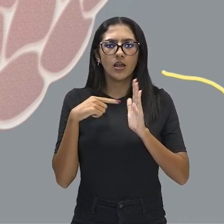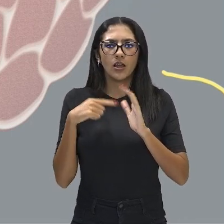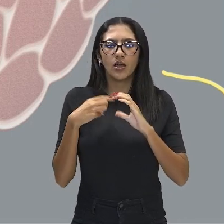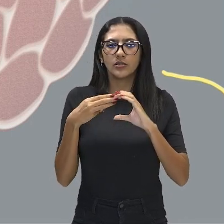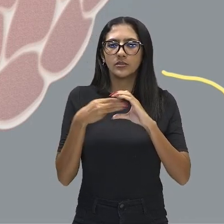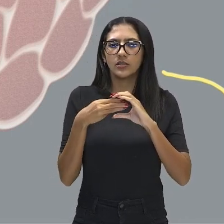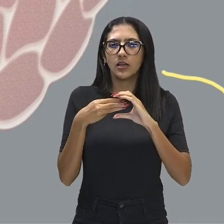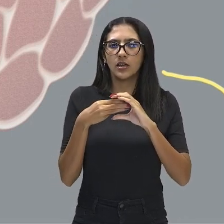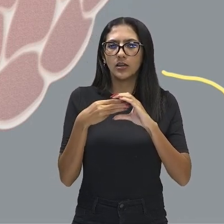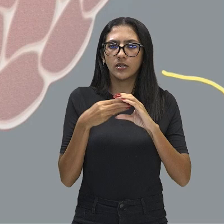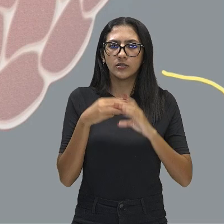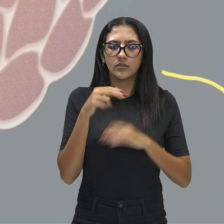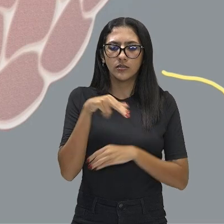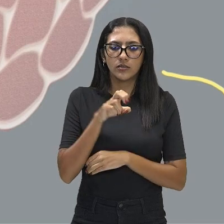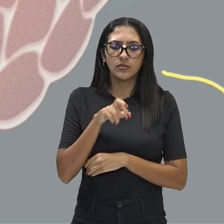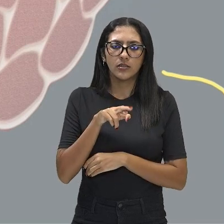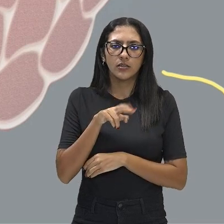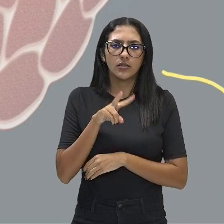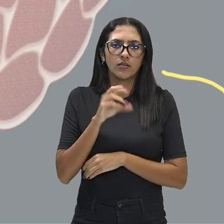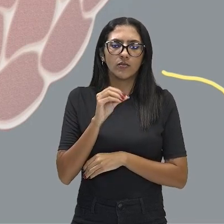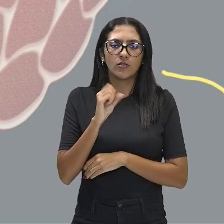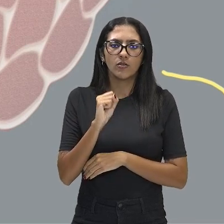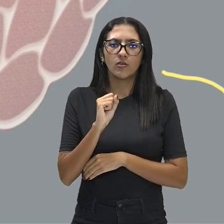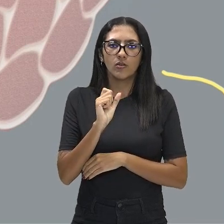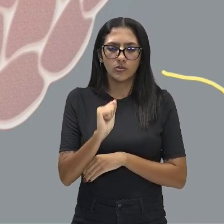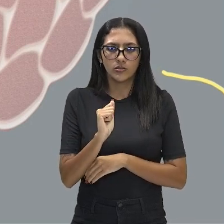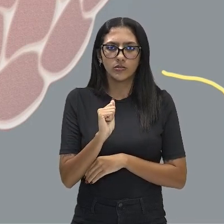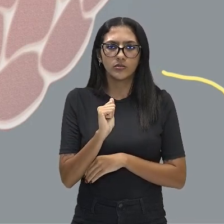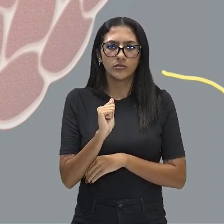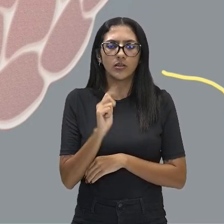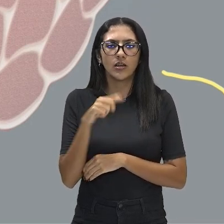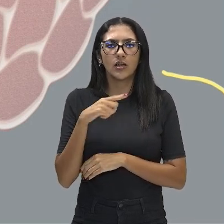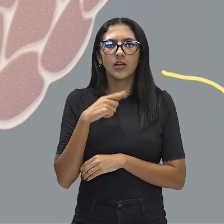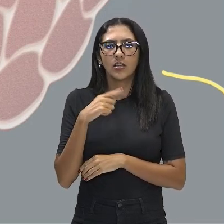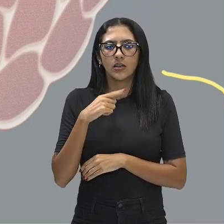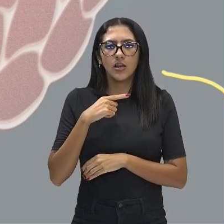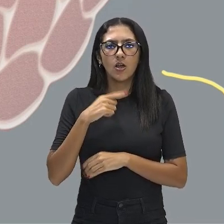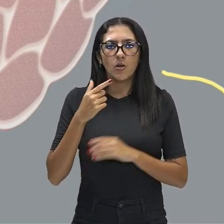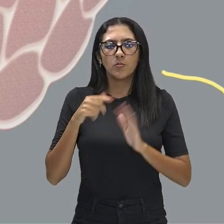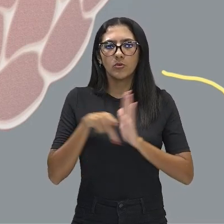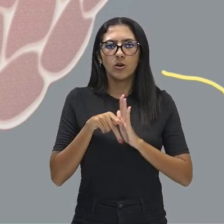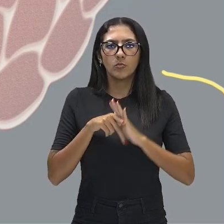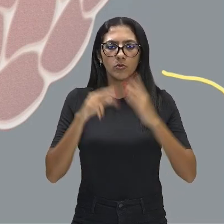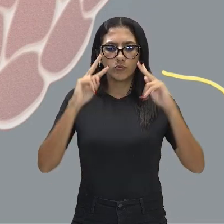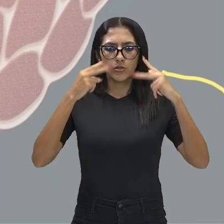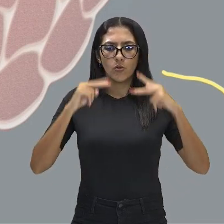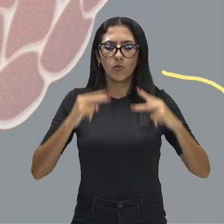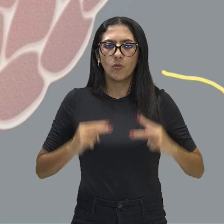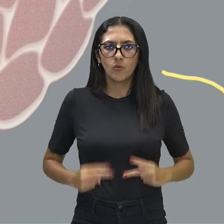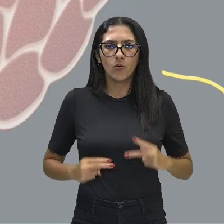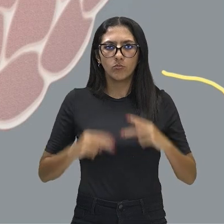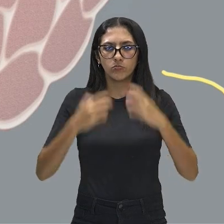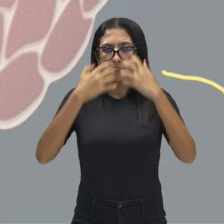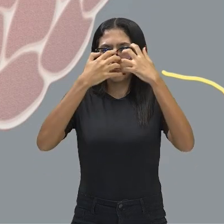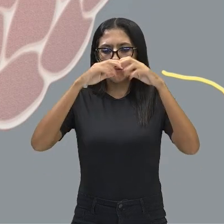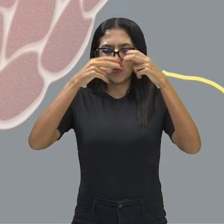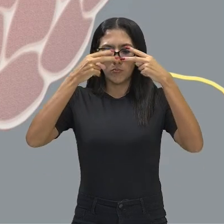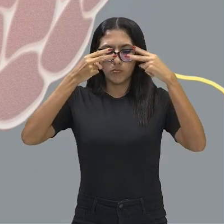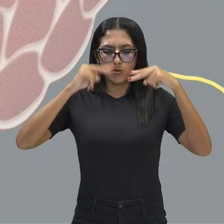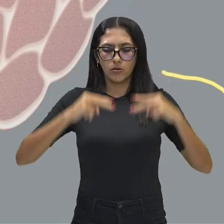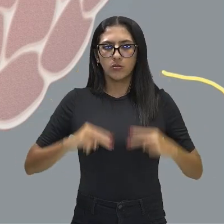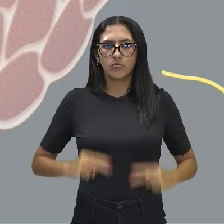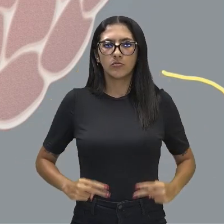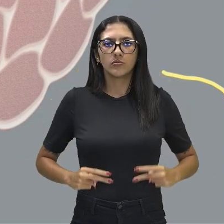célula nervosa, o nosso neurônio motor, que faz essa